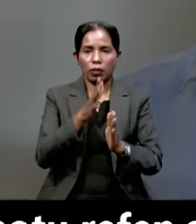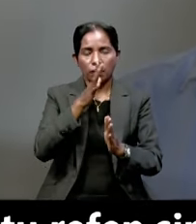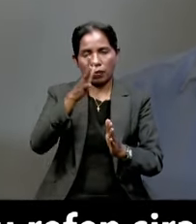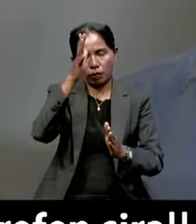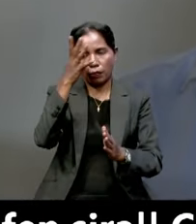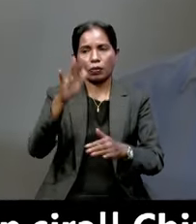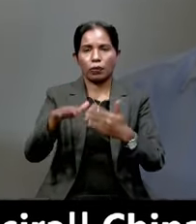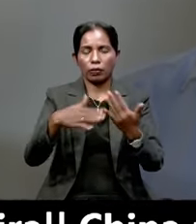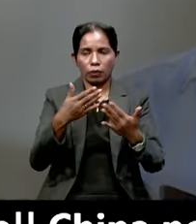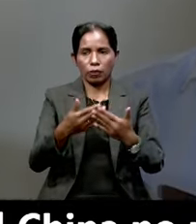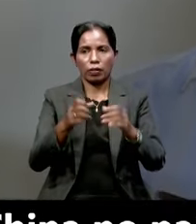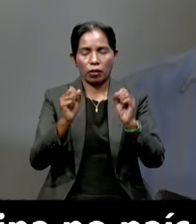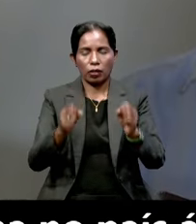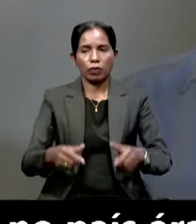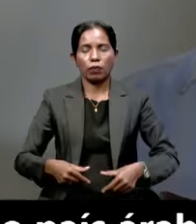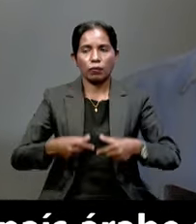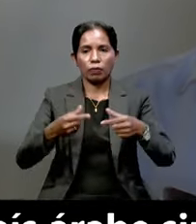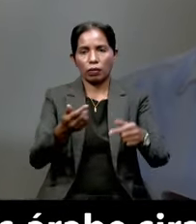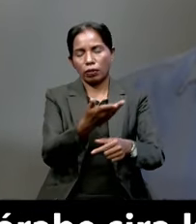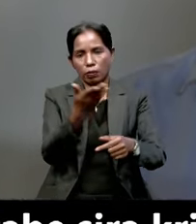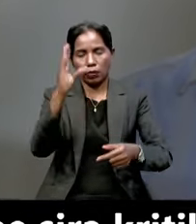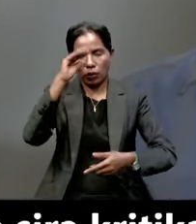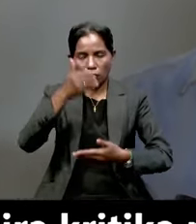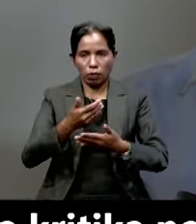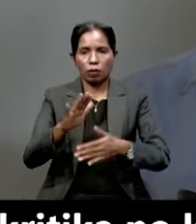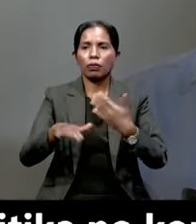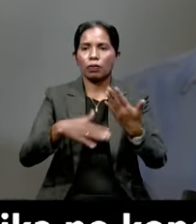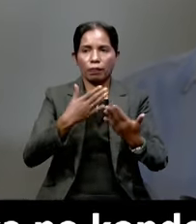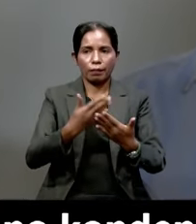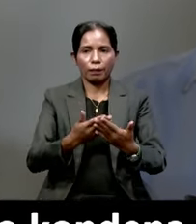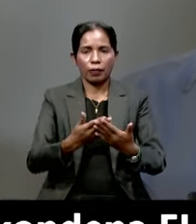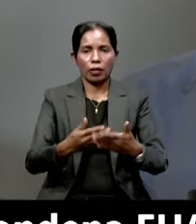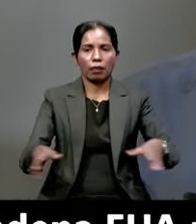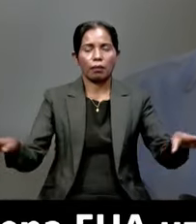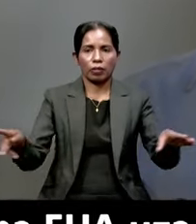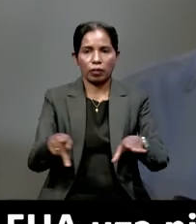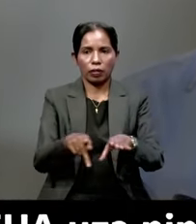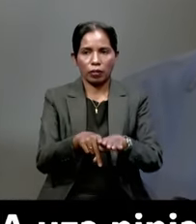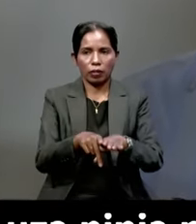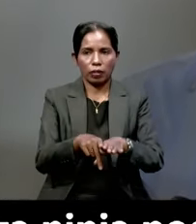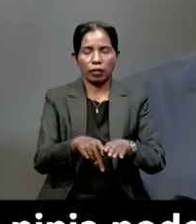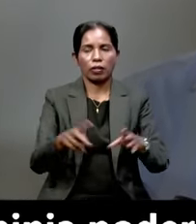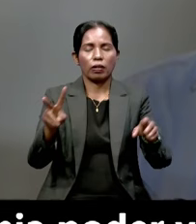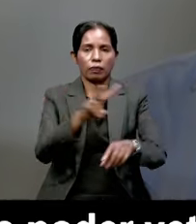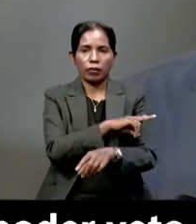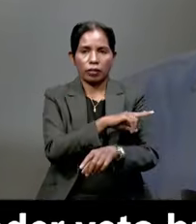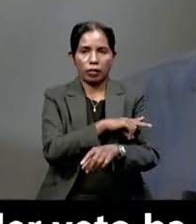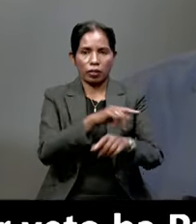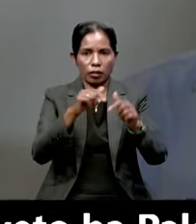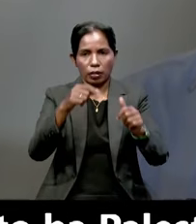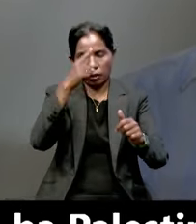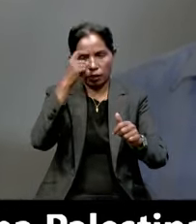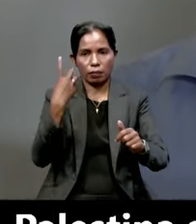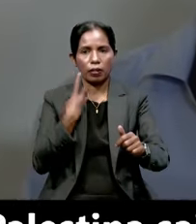amansira, atu disponibiliza e tabot ni uansira hotu, participa e a vacina né. Também tá tene